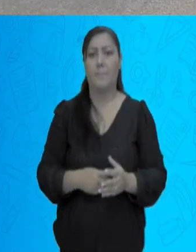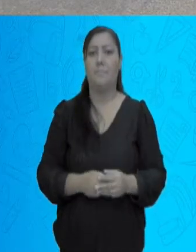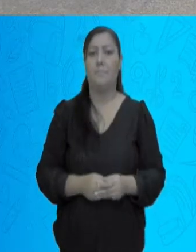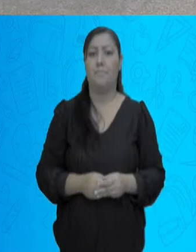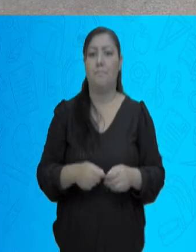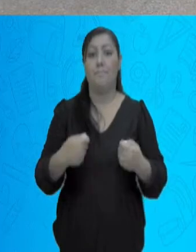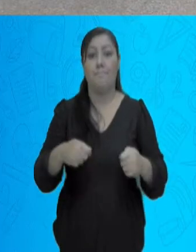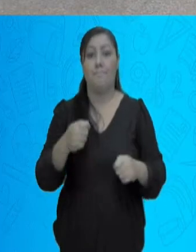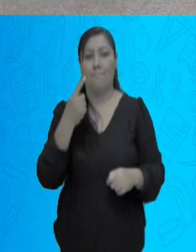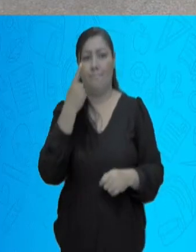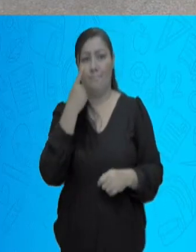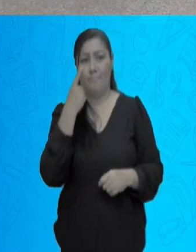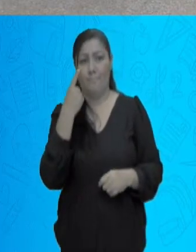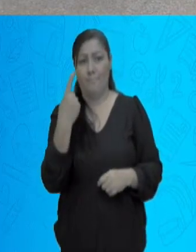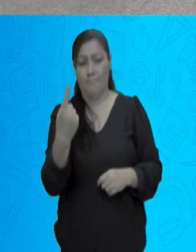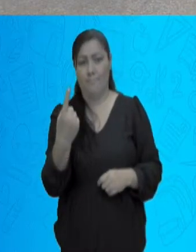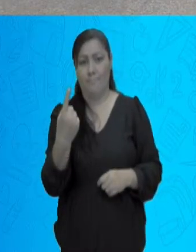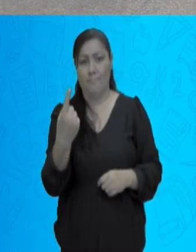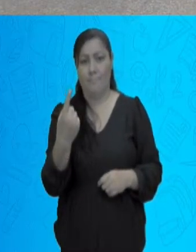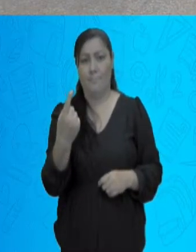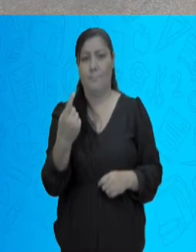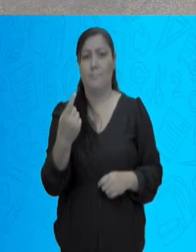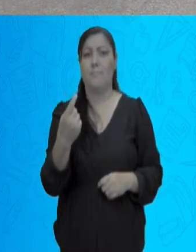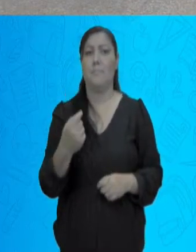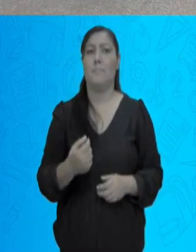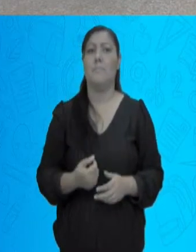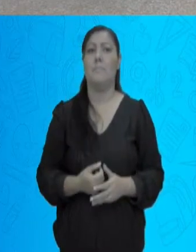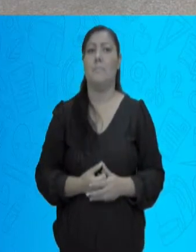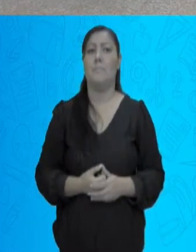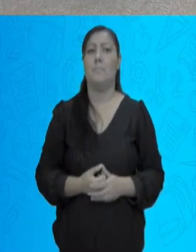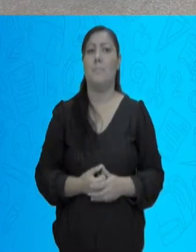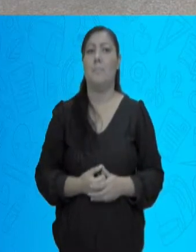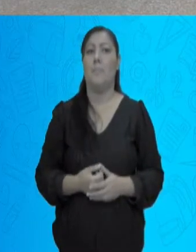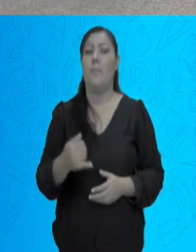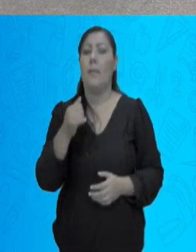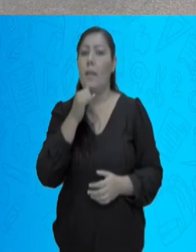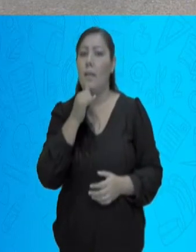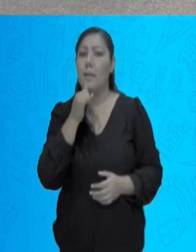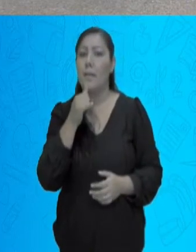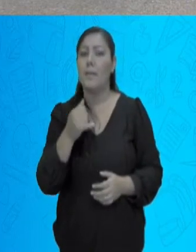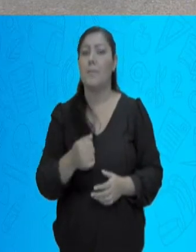o seguinte exemplo que farei agora. Notem a frase.